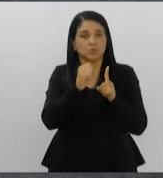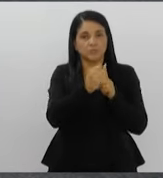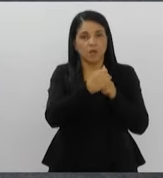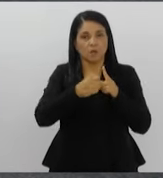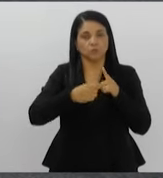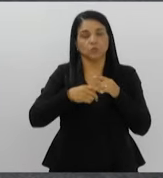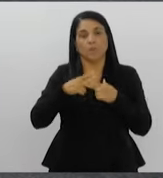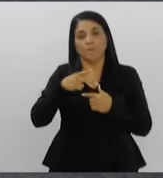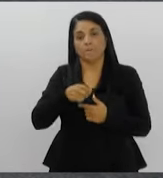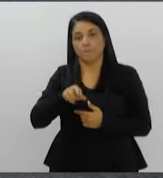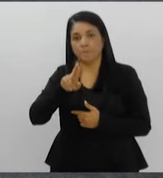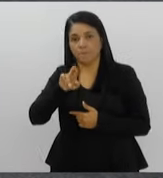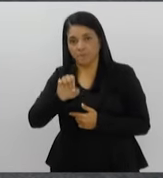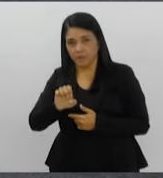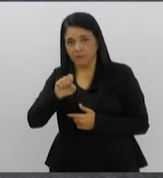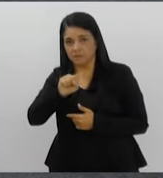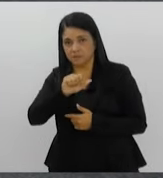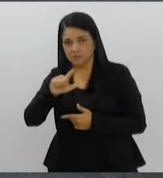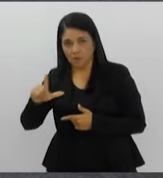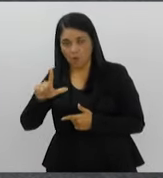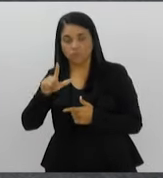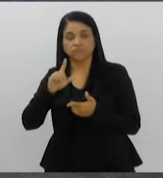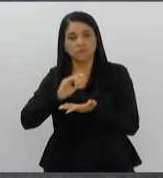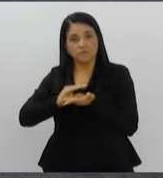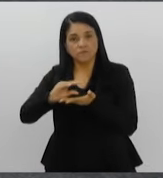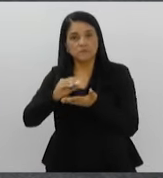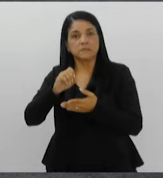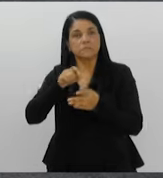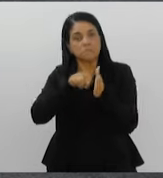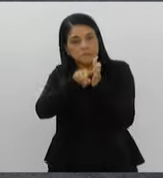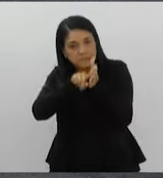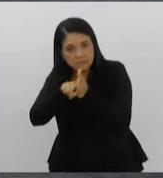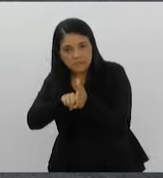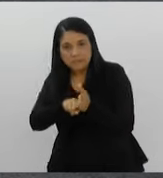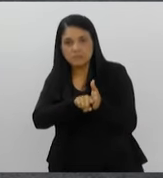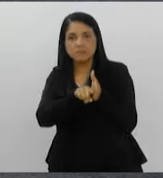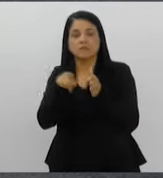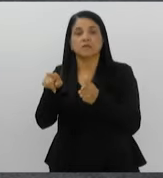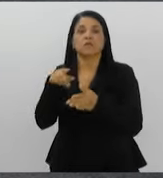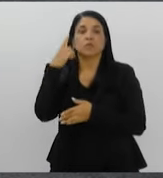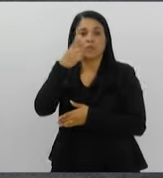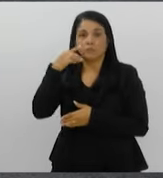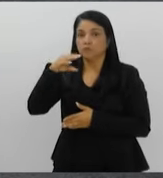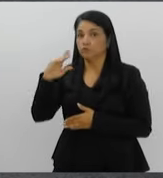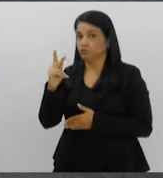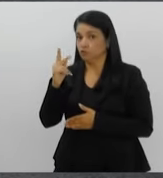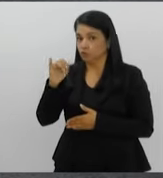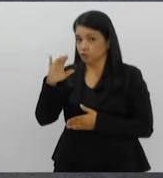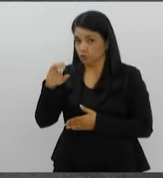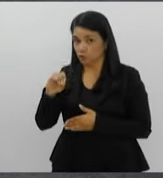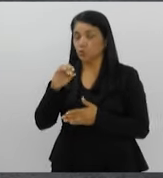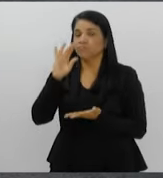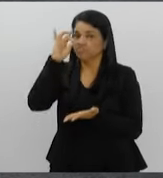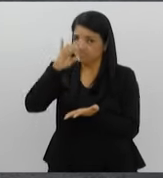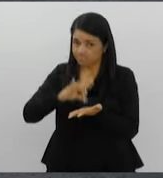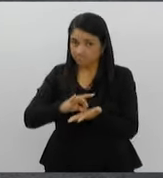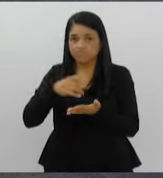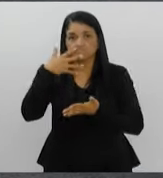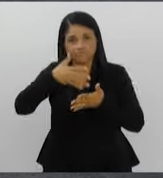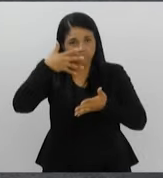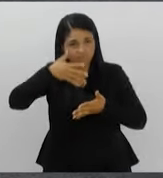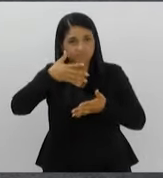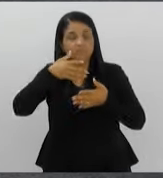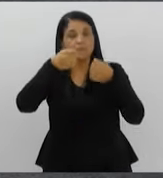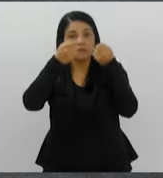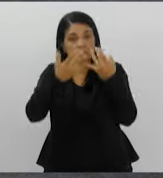incentivar pesquisas. É fato que o deputado Chico coloca é uma realidade, a gente ainda tem pouca pesquisa